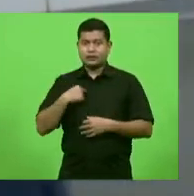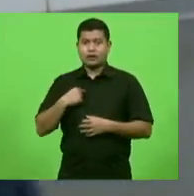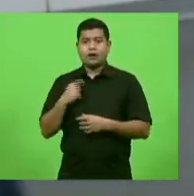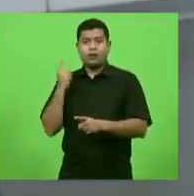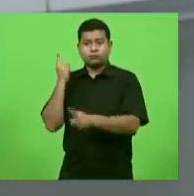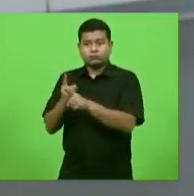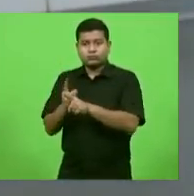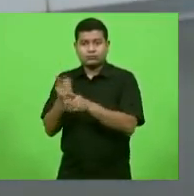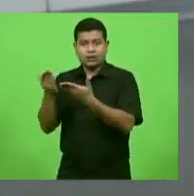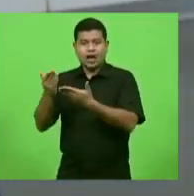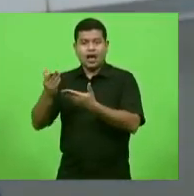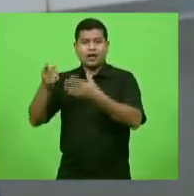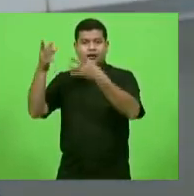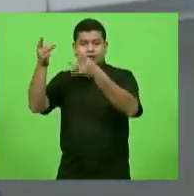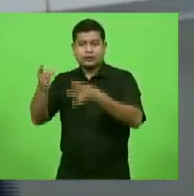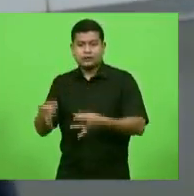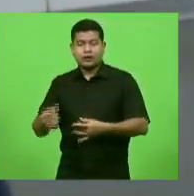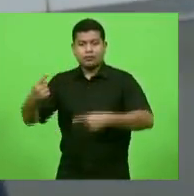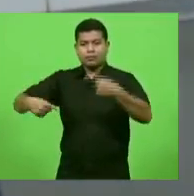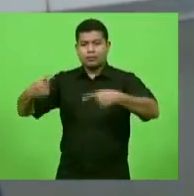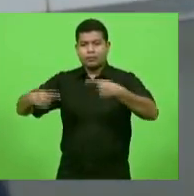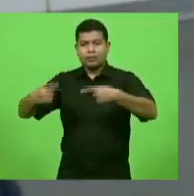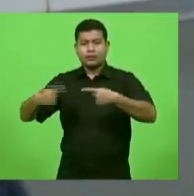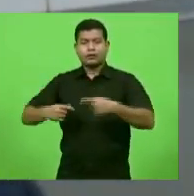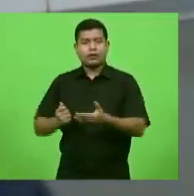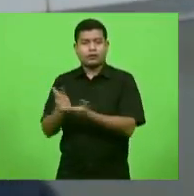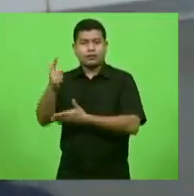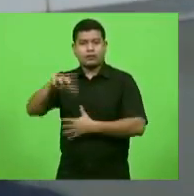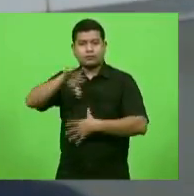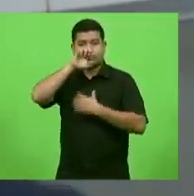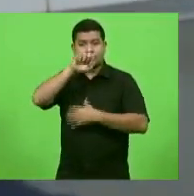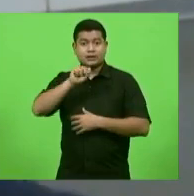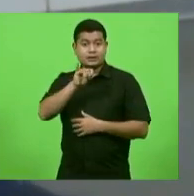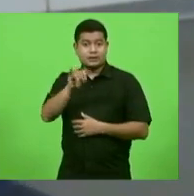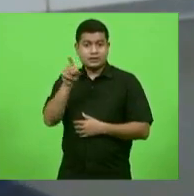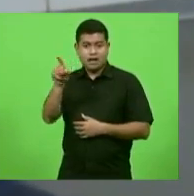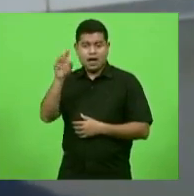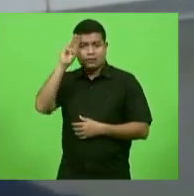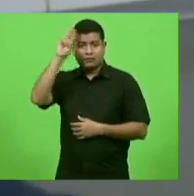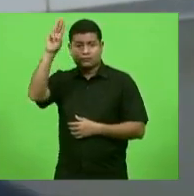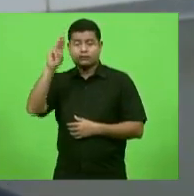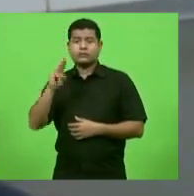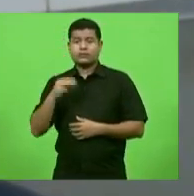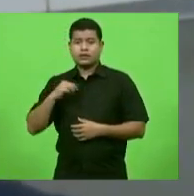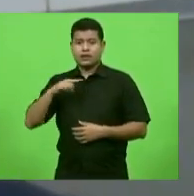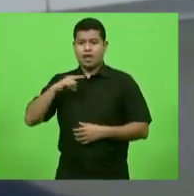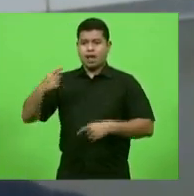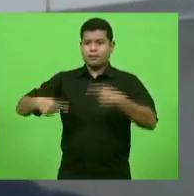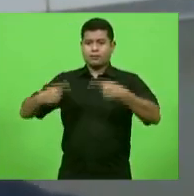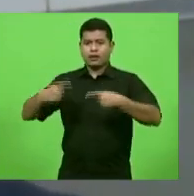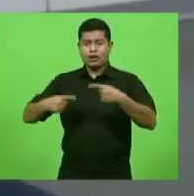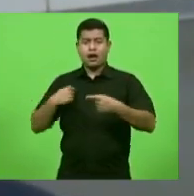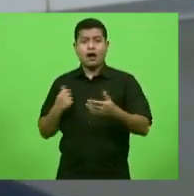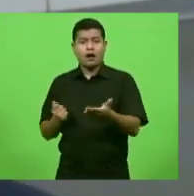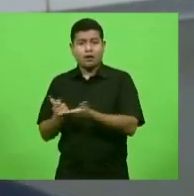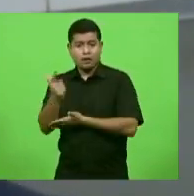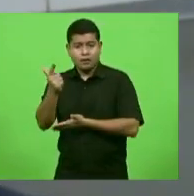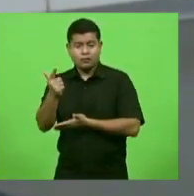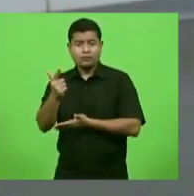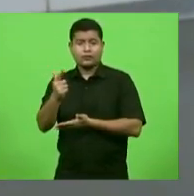dos respiradores fantasmas. Se dissesse que o governador, inclusive, debate as aquisições que agora diz